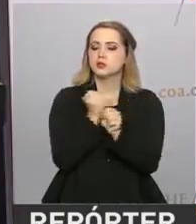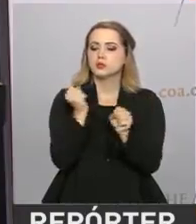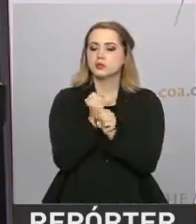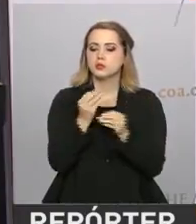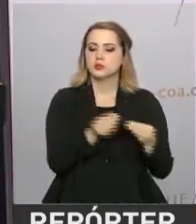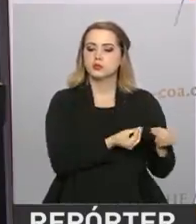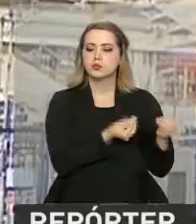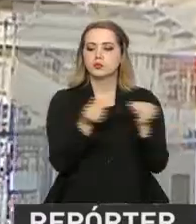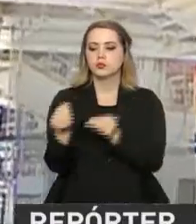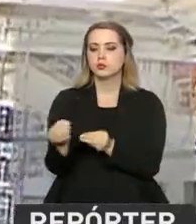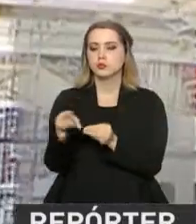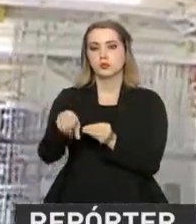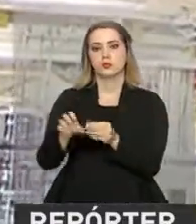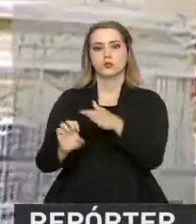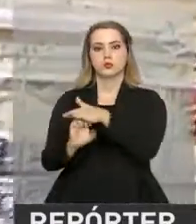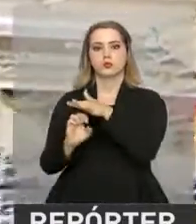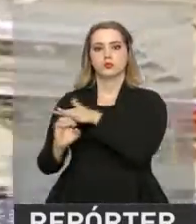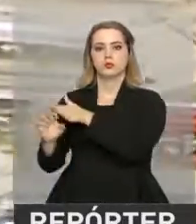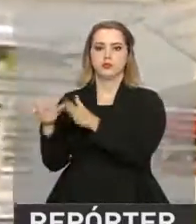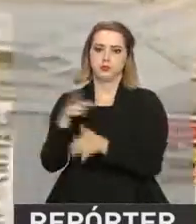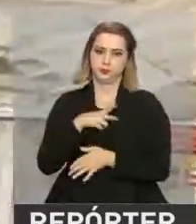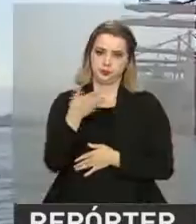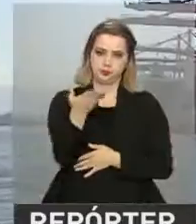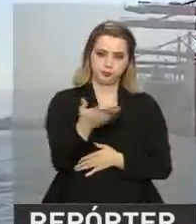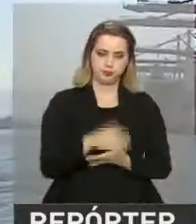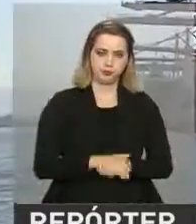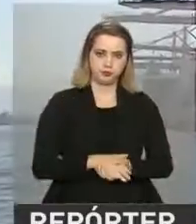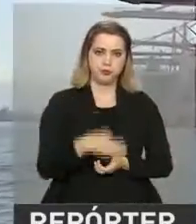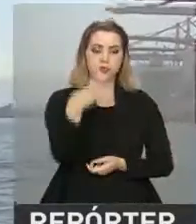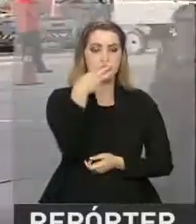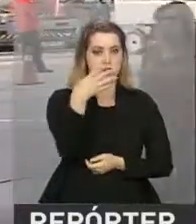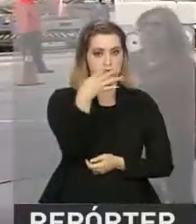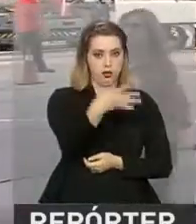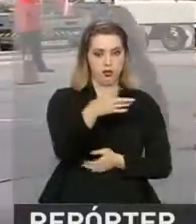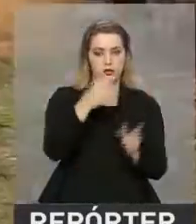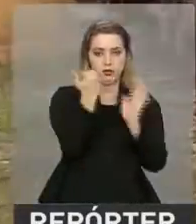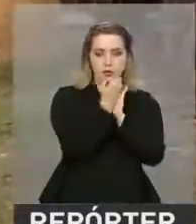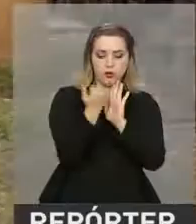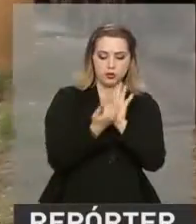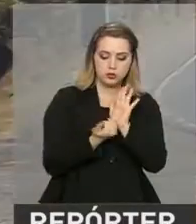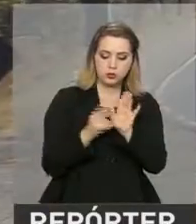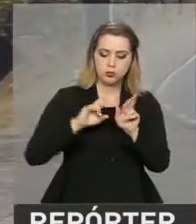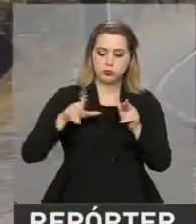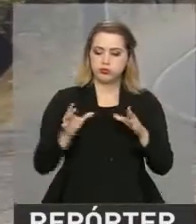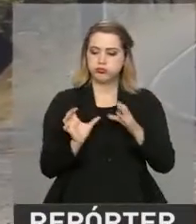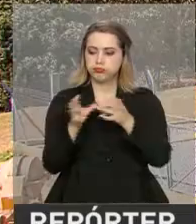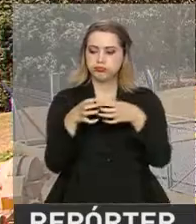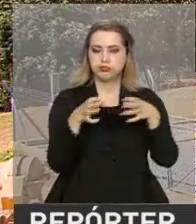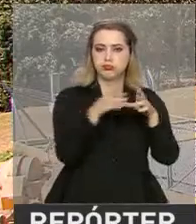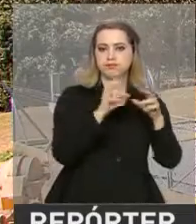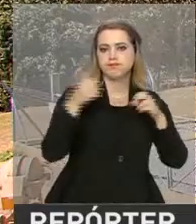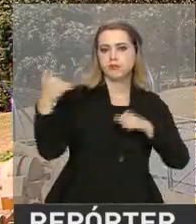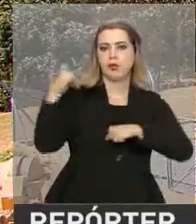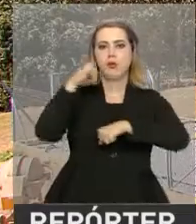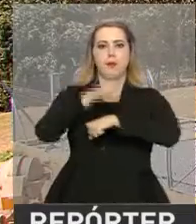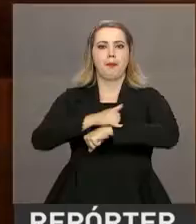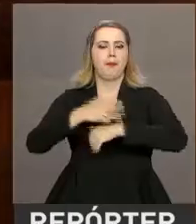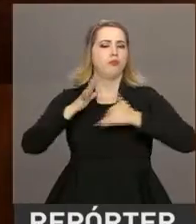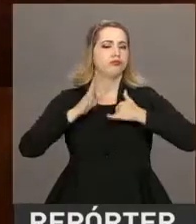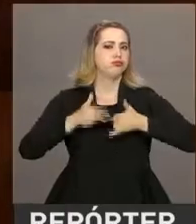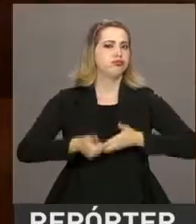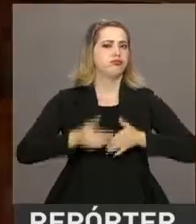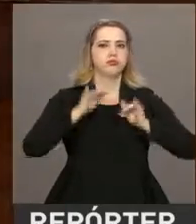iniciativa privada são 34 projetos inclui portos aeroportos ferrovias rodovias saneamento básico energia